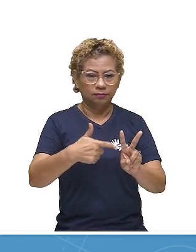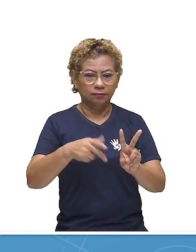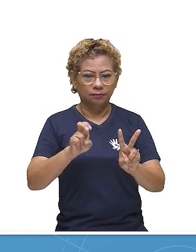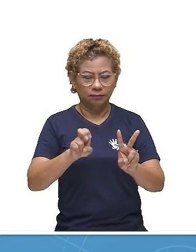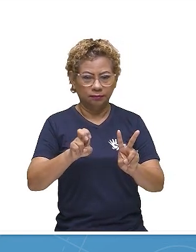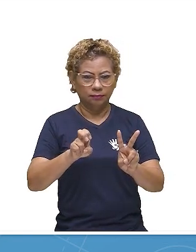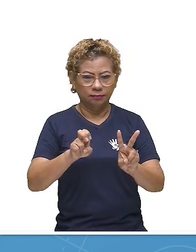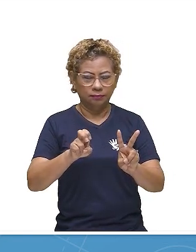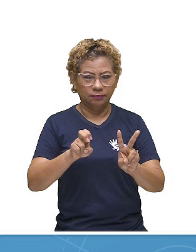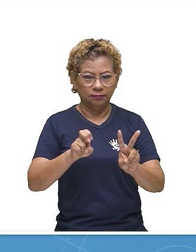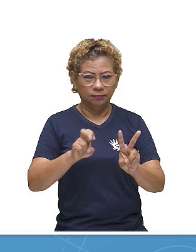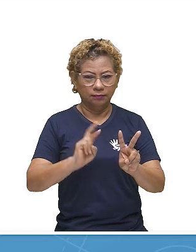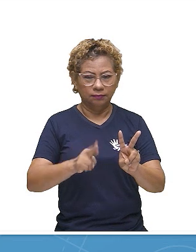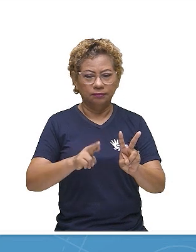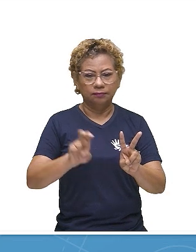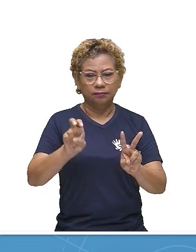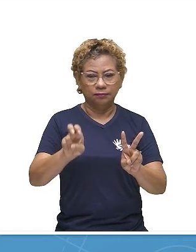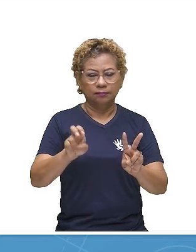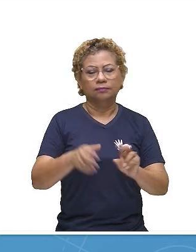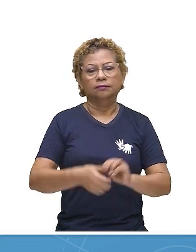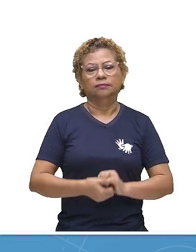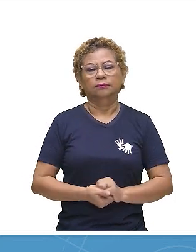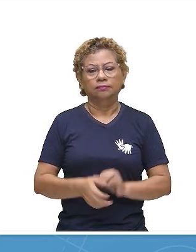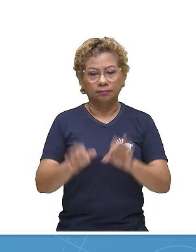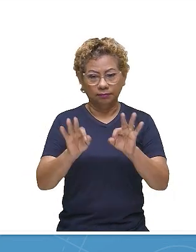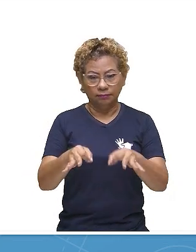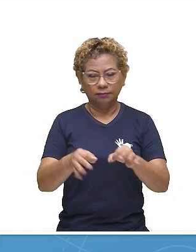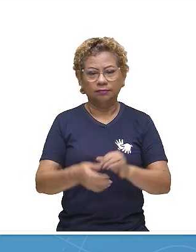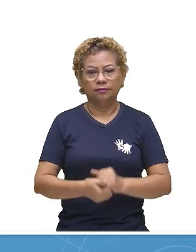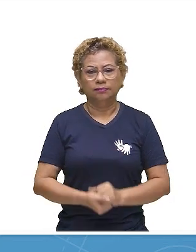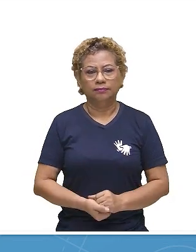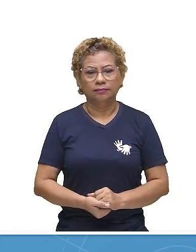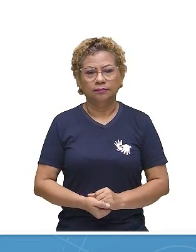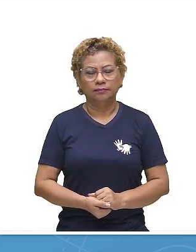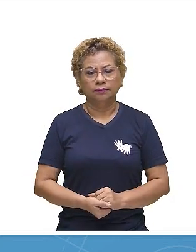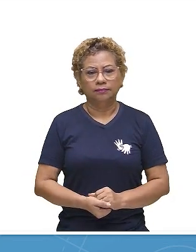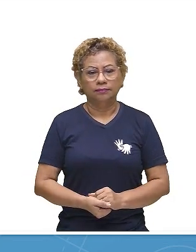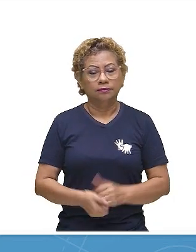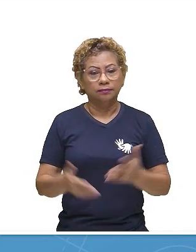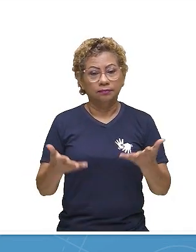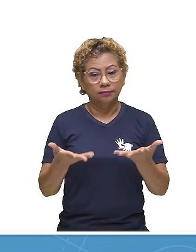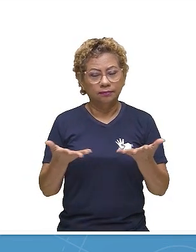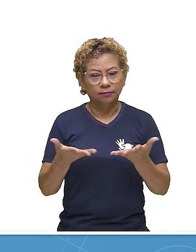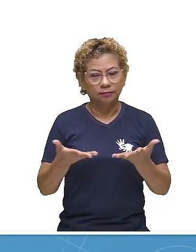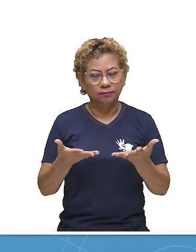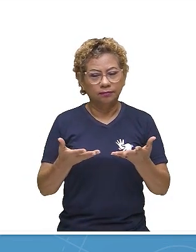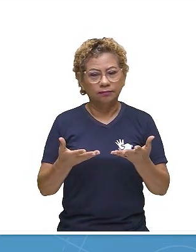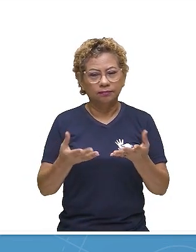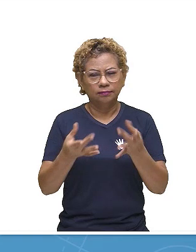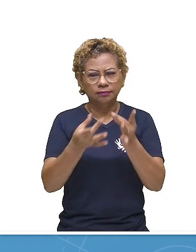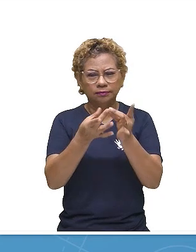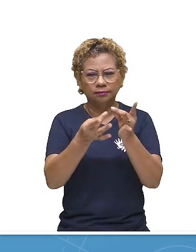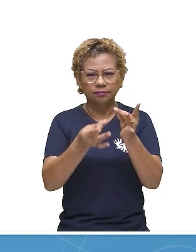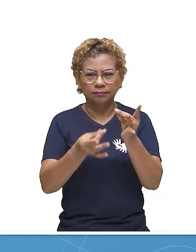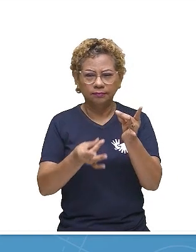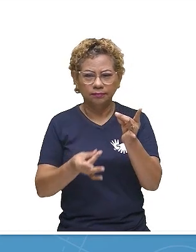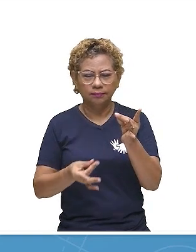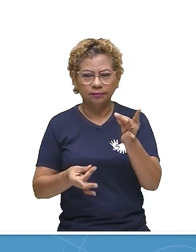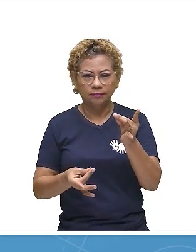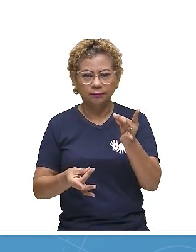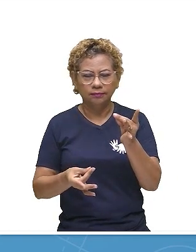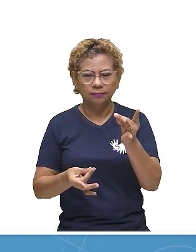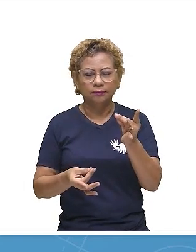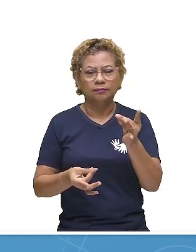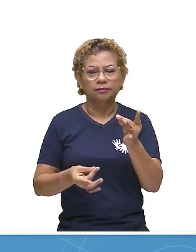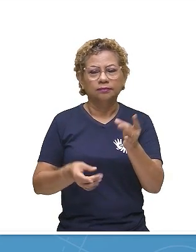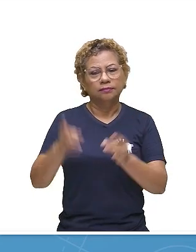a 125. Perfeito? Muito bem. Agora que nós, né, nos